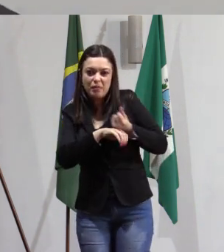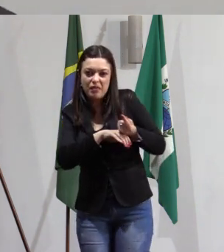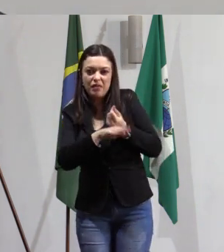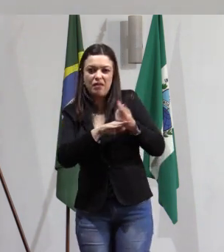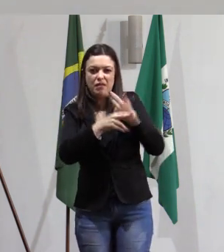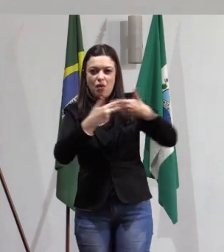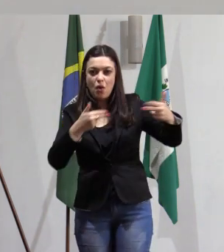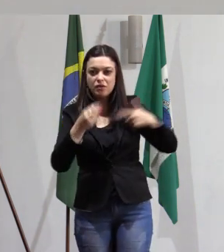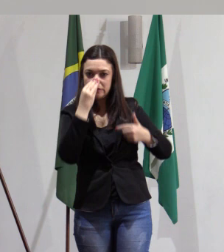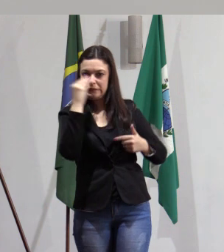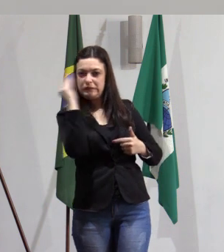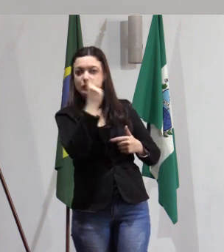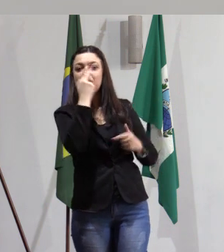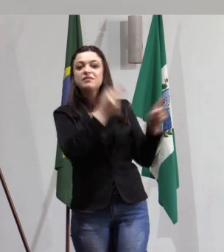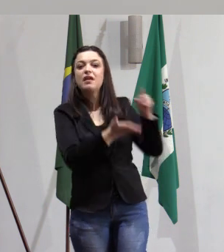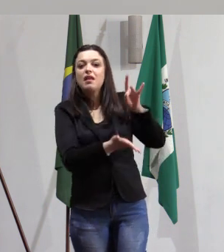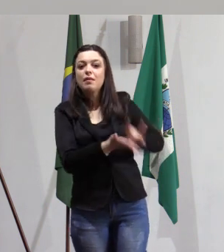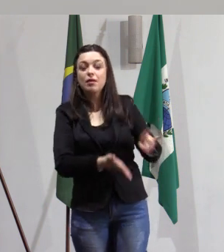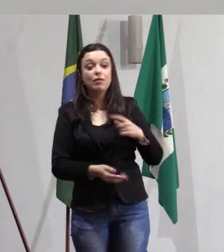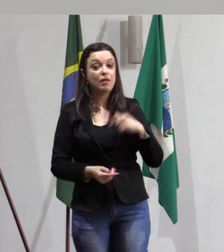Ele é uma instância a ser compreendida.